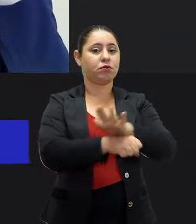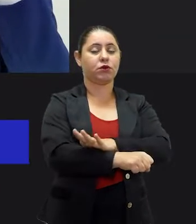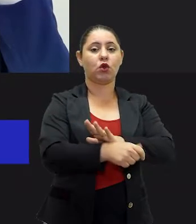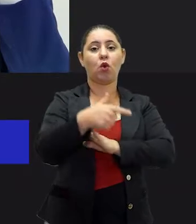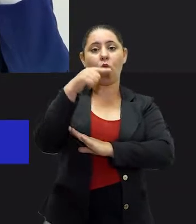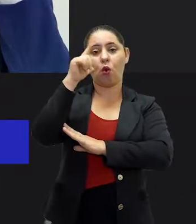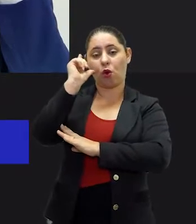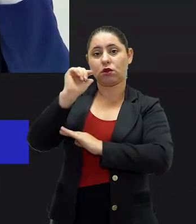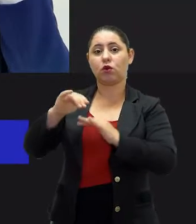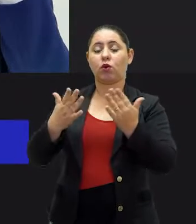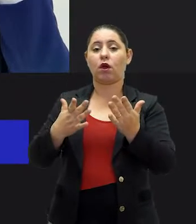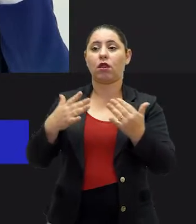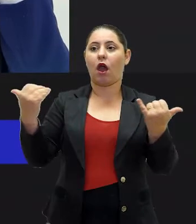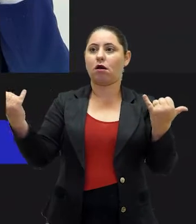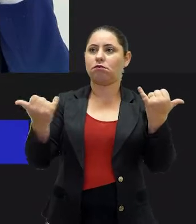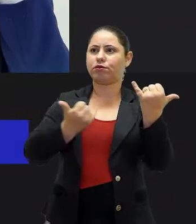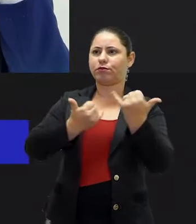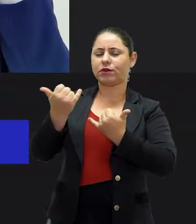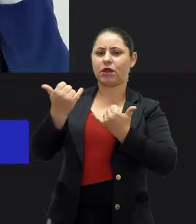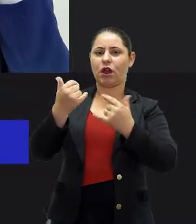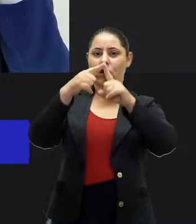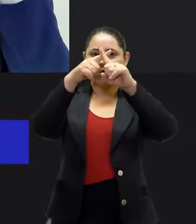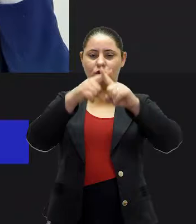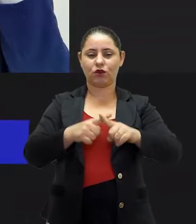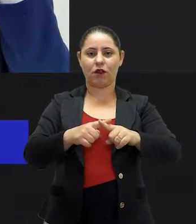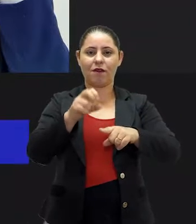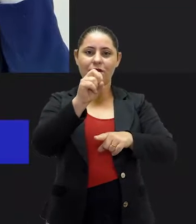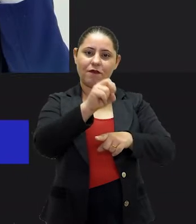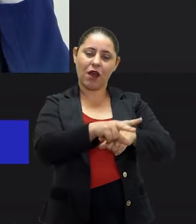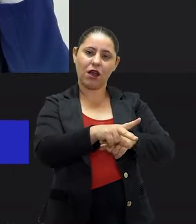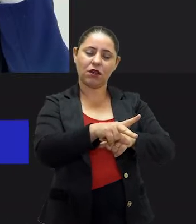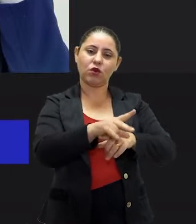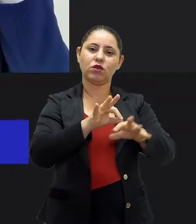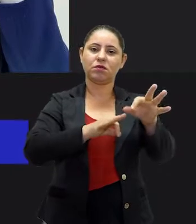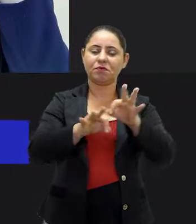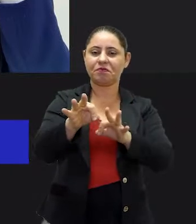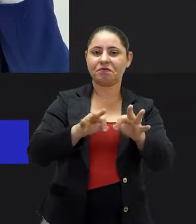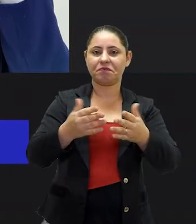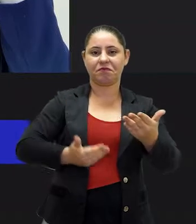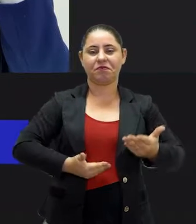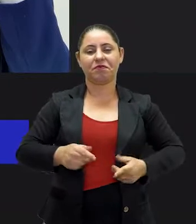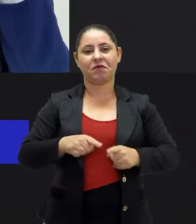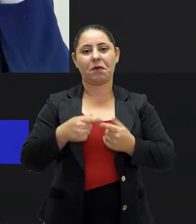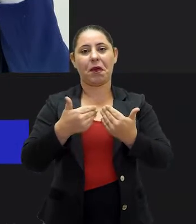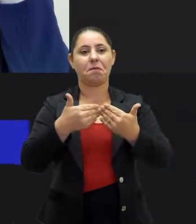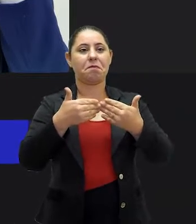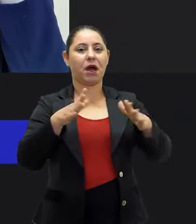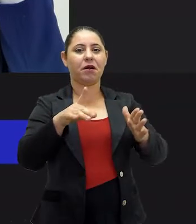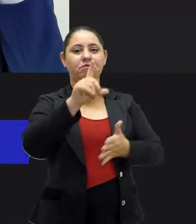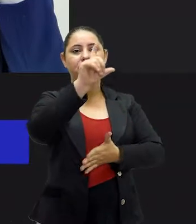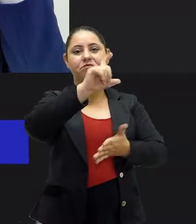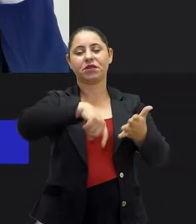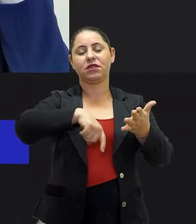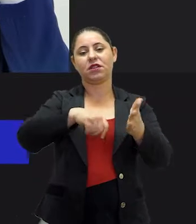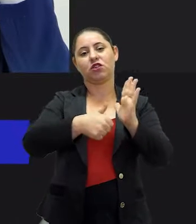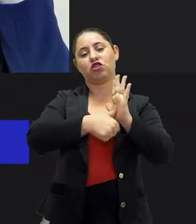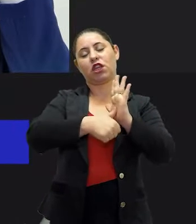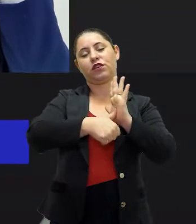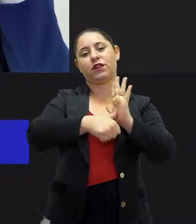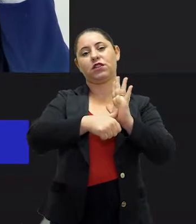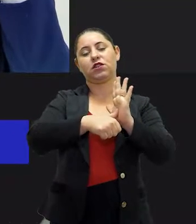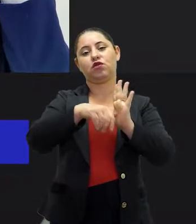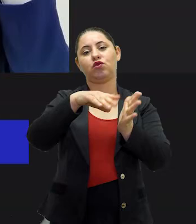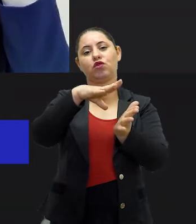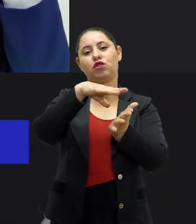ontem, quando nós tivemos a notícia do concurso, da reestruturação dos servidores, também foi o lançamento da carteira de